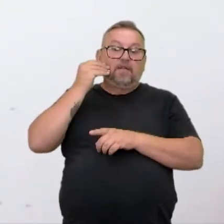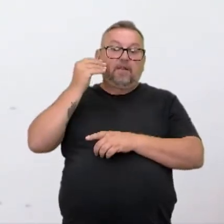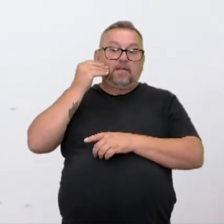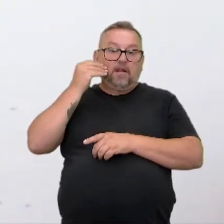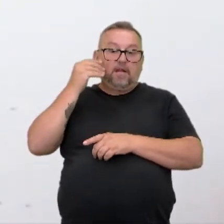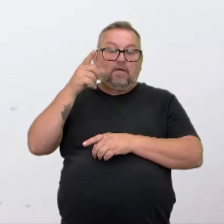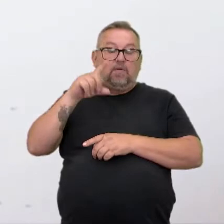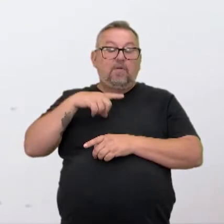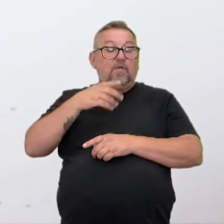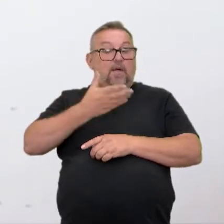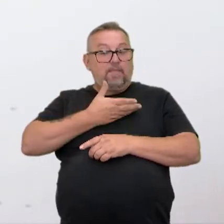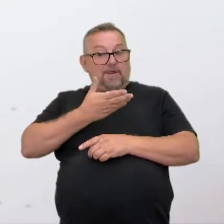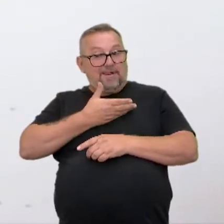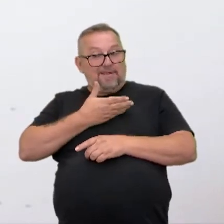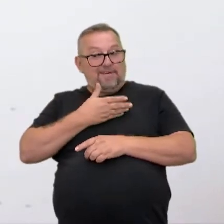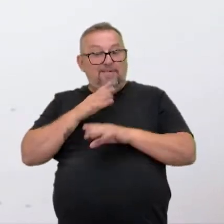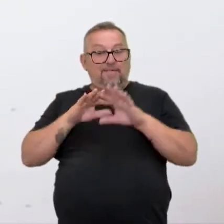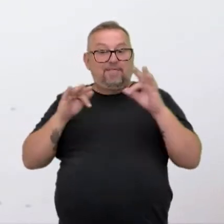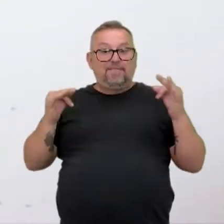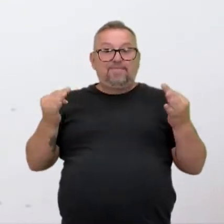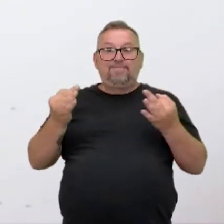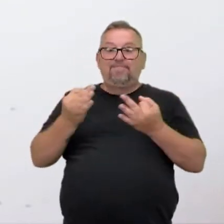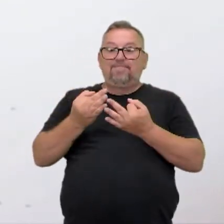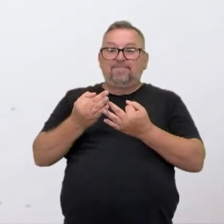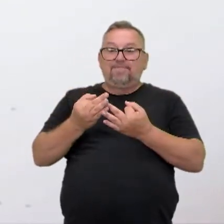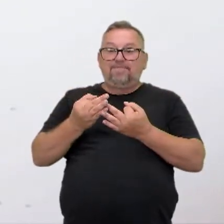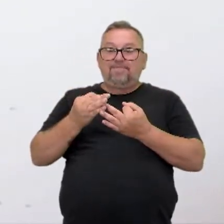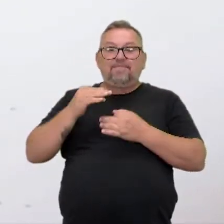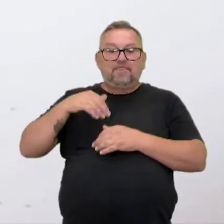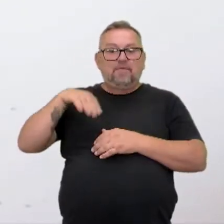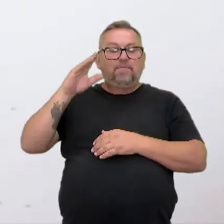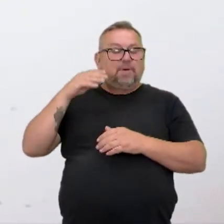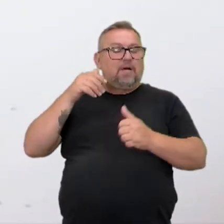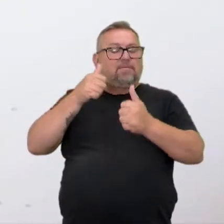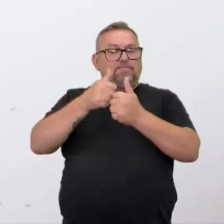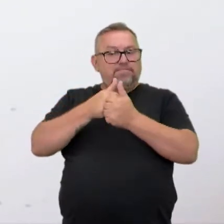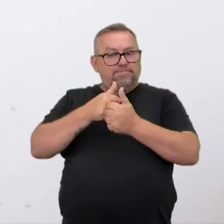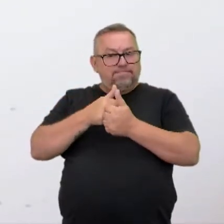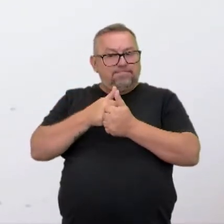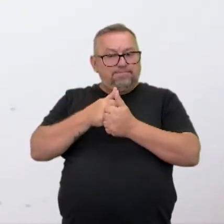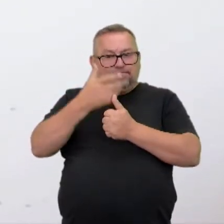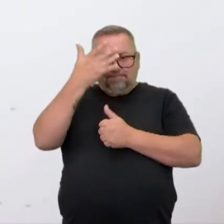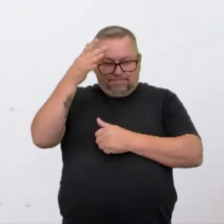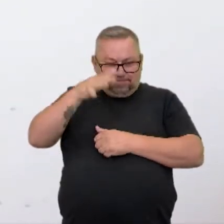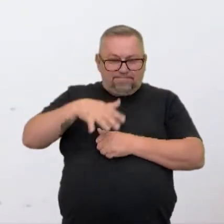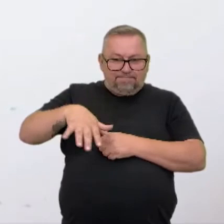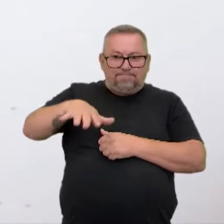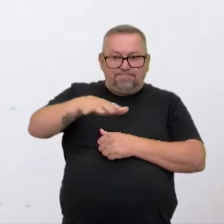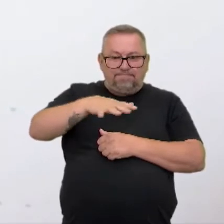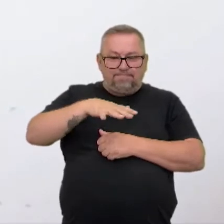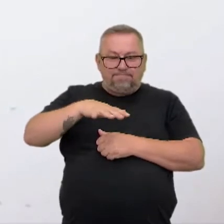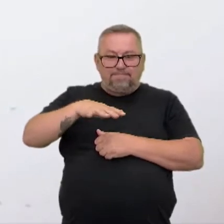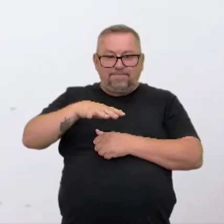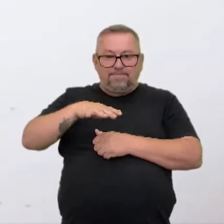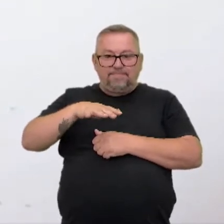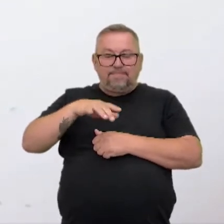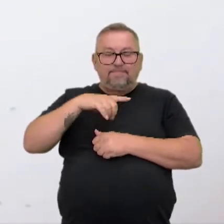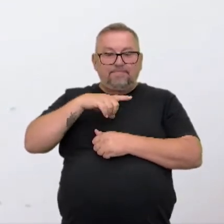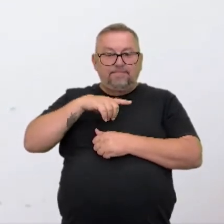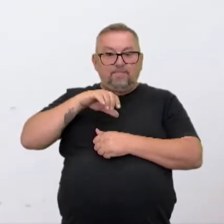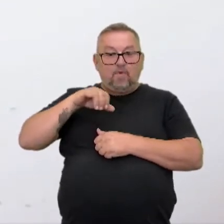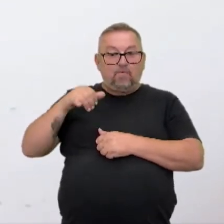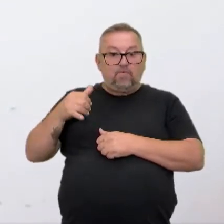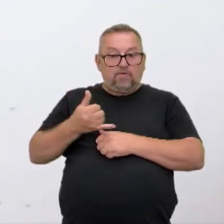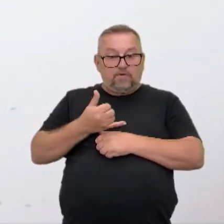seus amigos e familiares que são mais próximos do seu público-alvo. Assim você terá uma chance